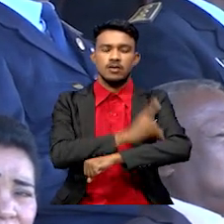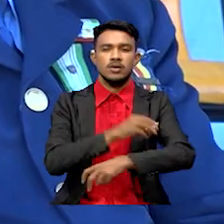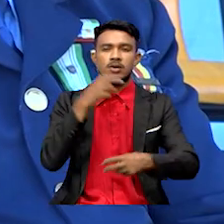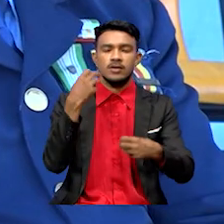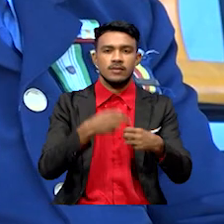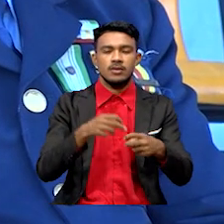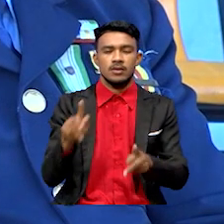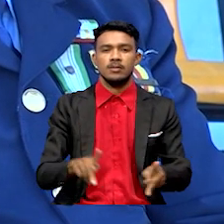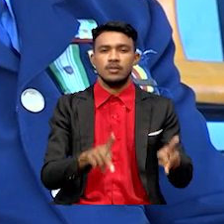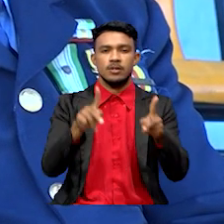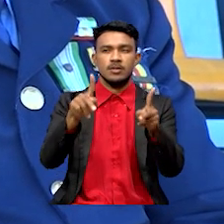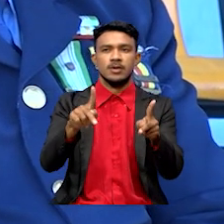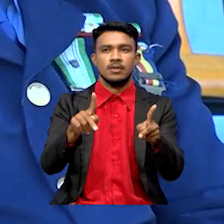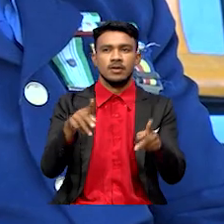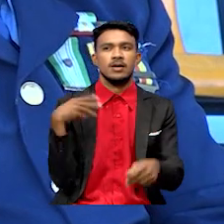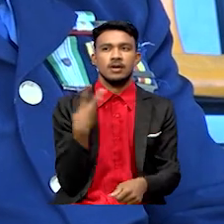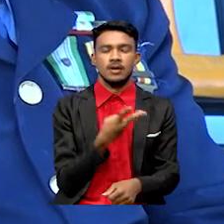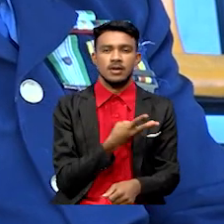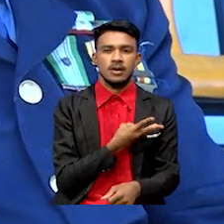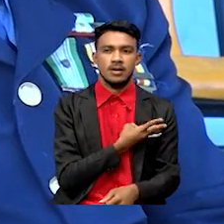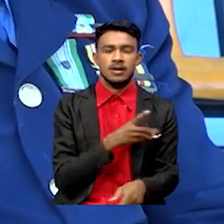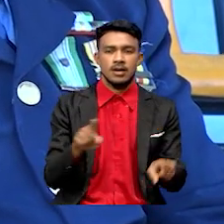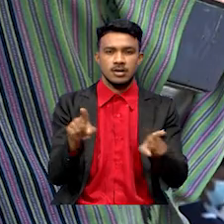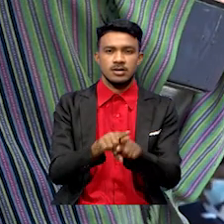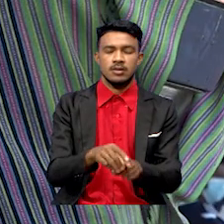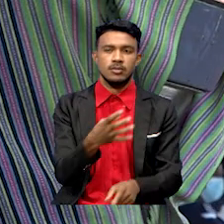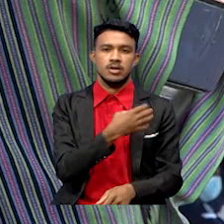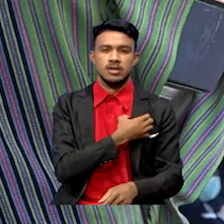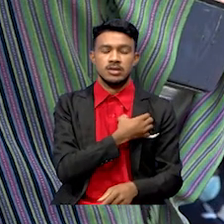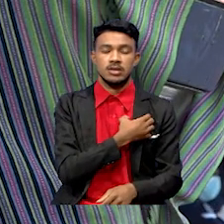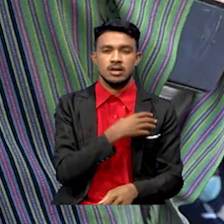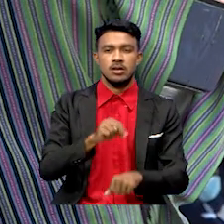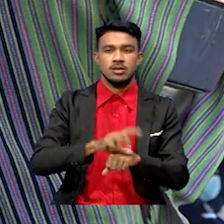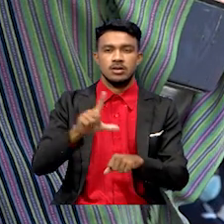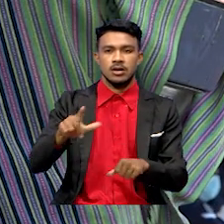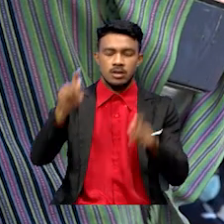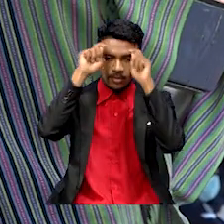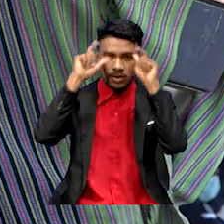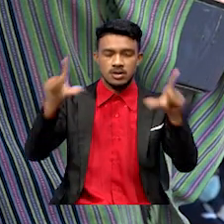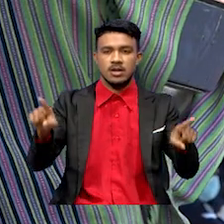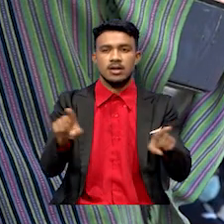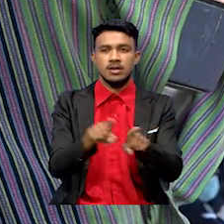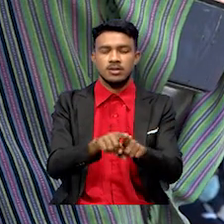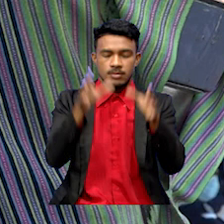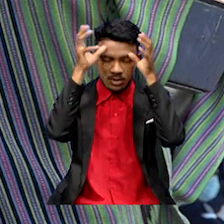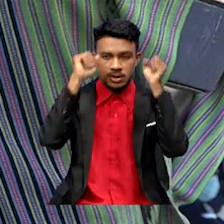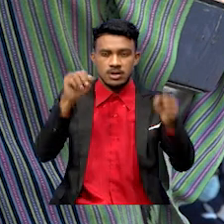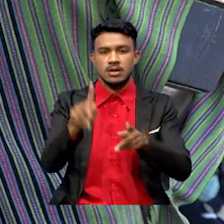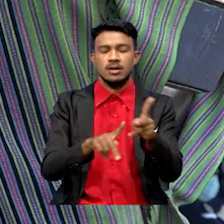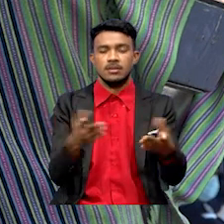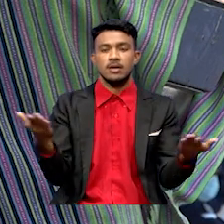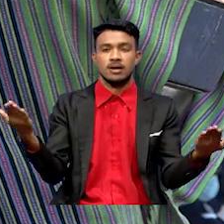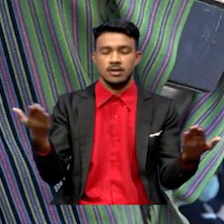público que eu gostaria festivo deixar a polícia Nacional de timor-leste como presidente de combustível Então o meu profundo